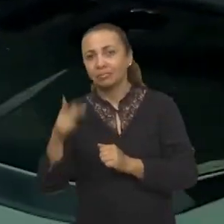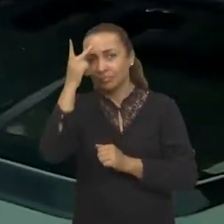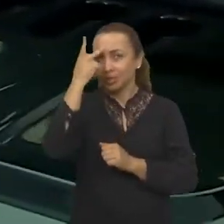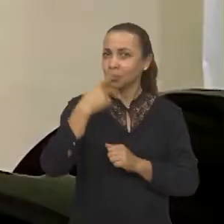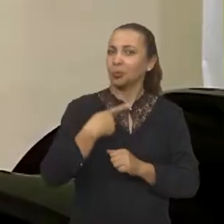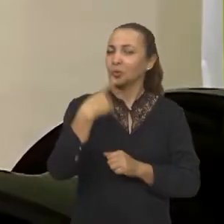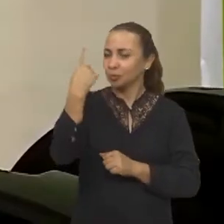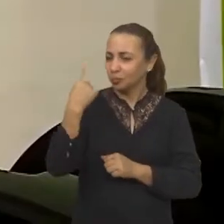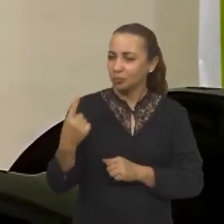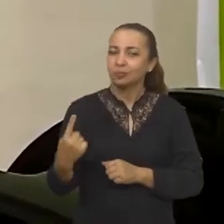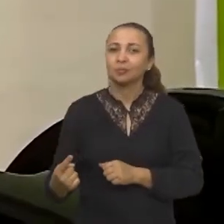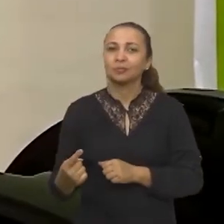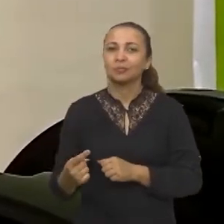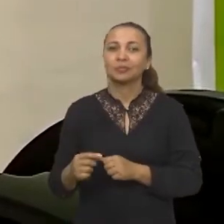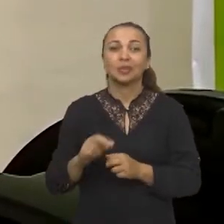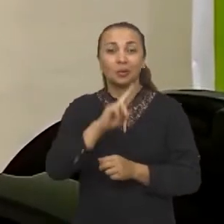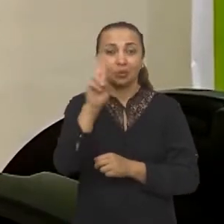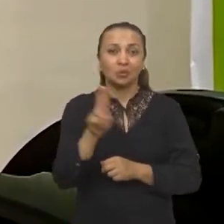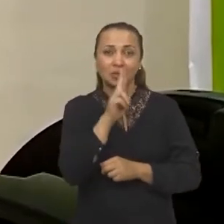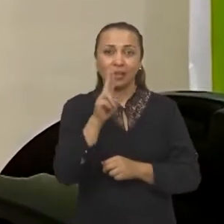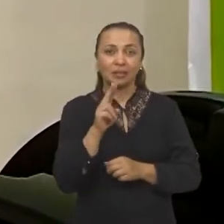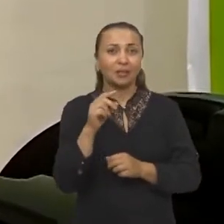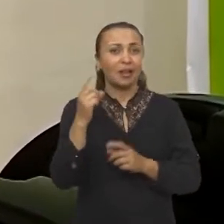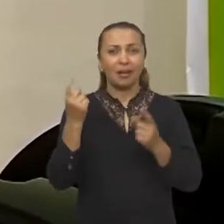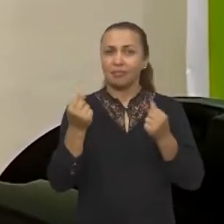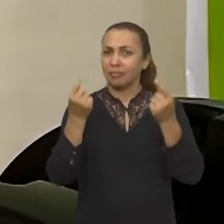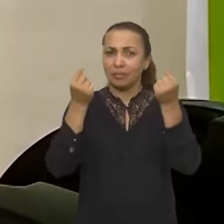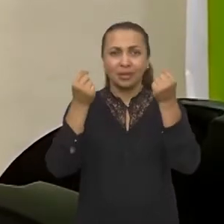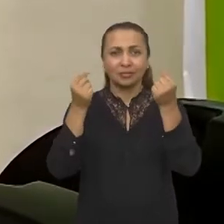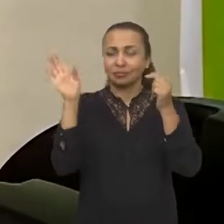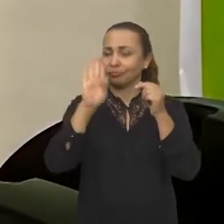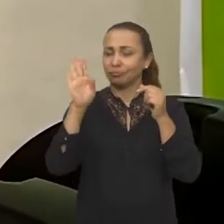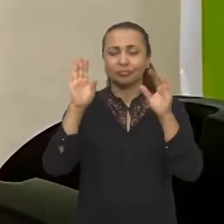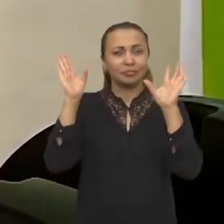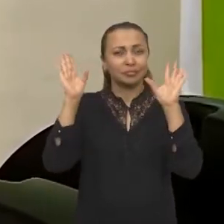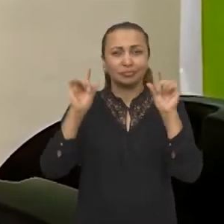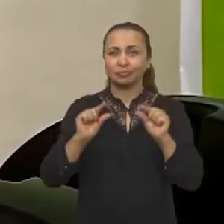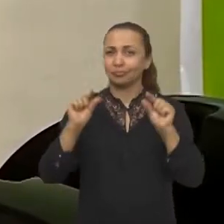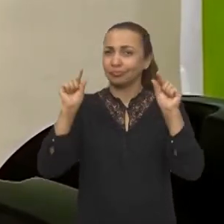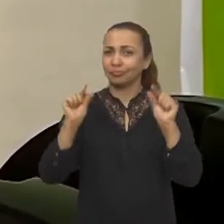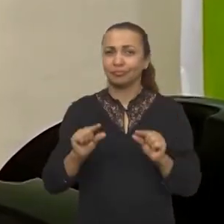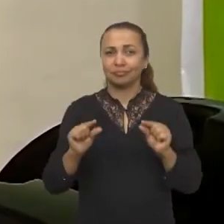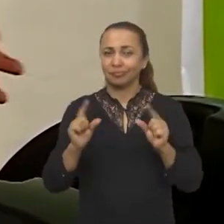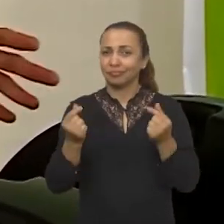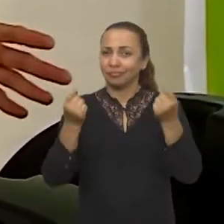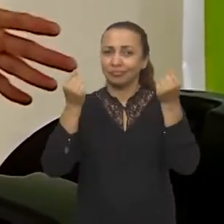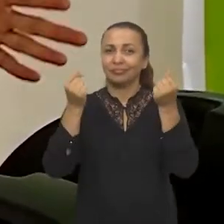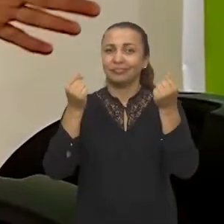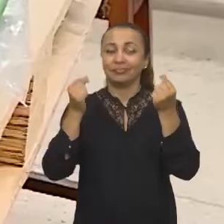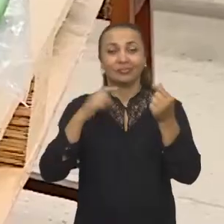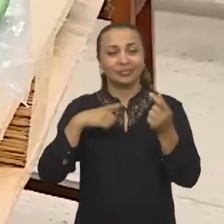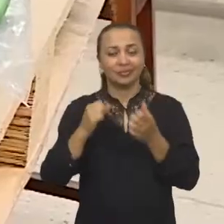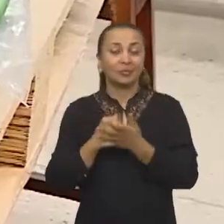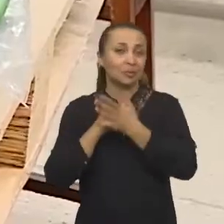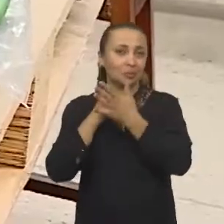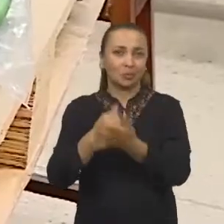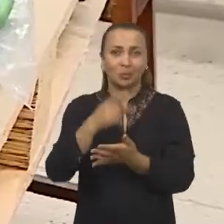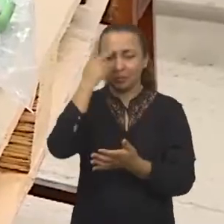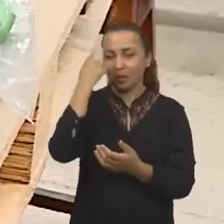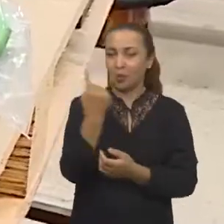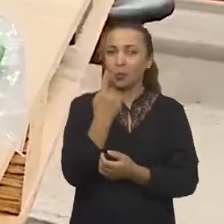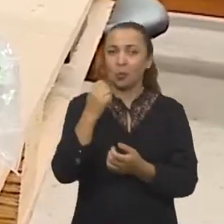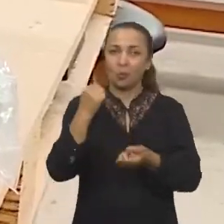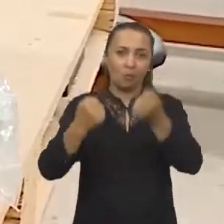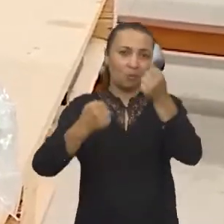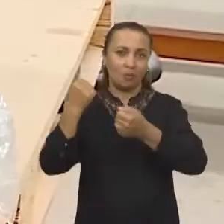individualmente. Esses materiais utilizados são materiais simples e de baixo custo. Por exemplo, para o suporte para